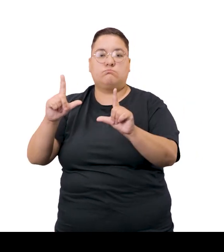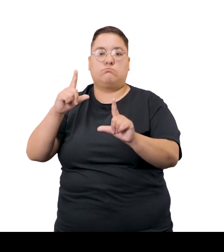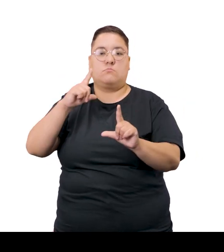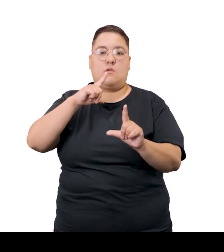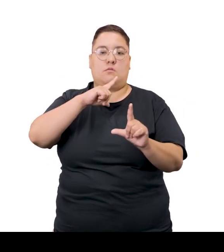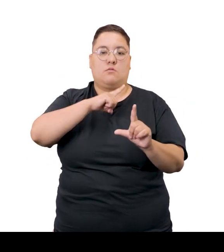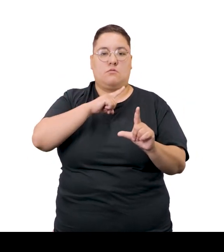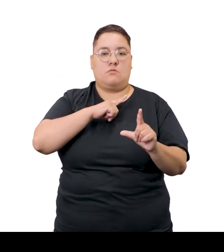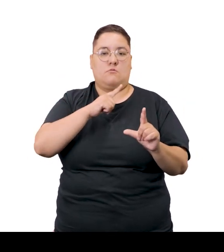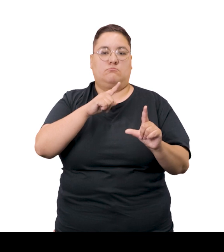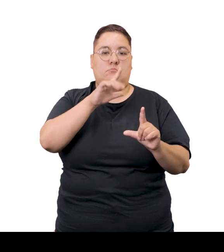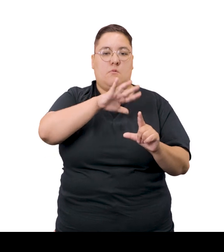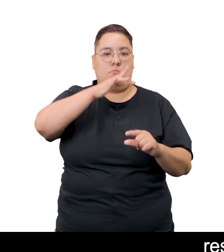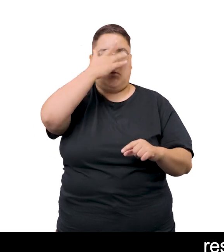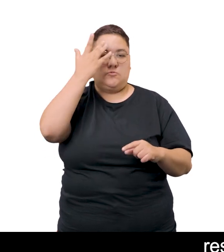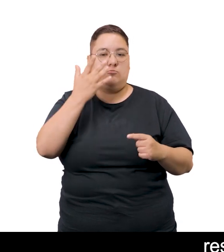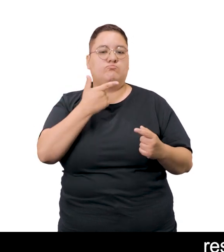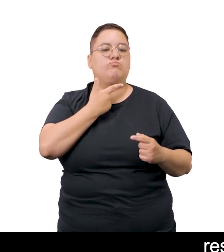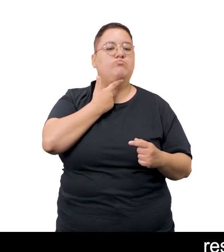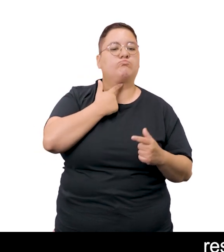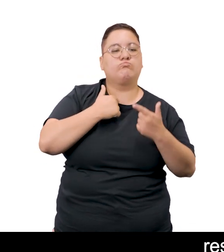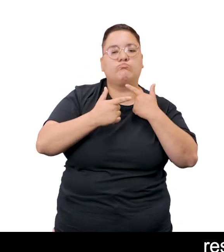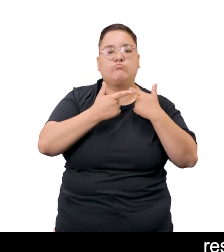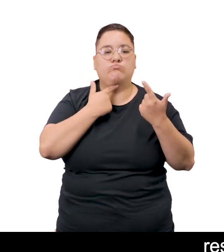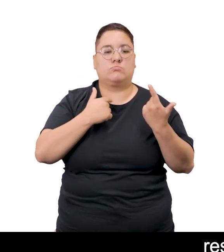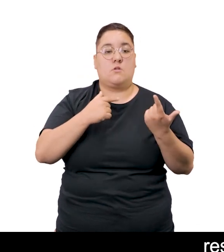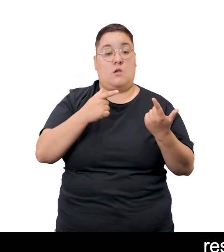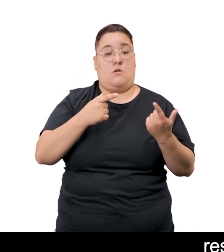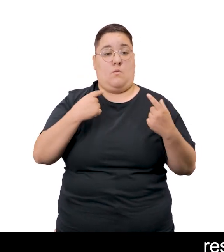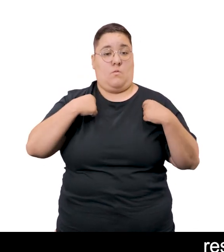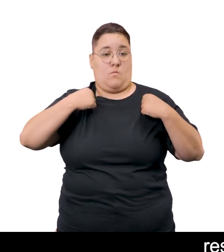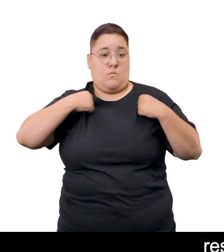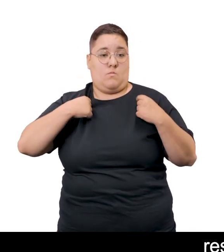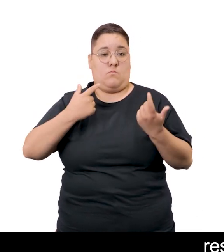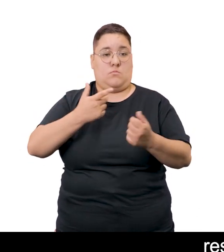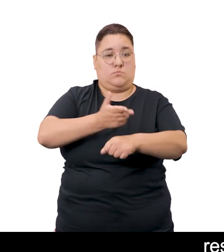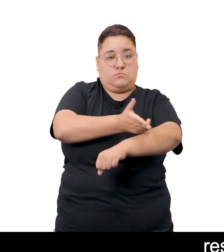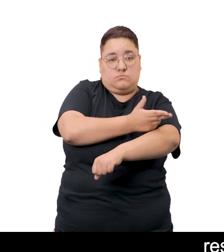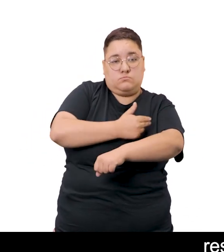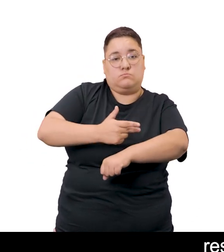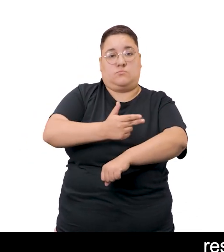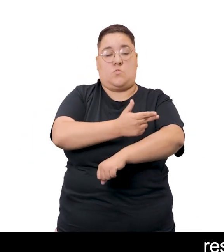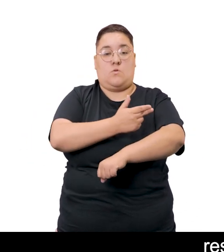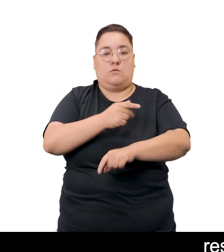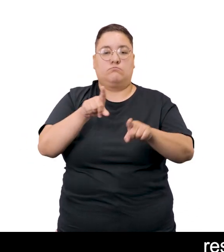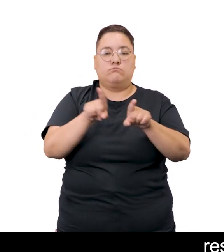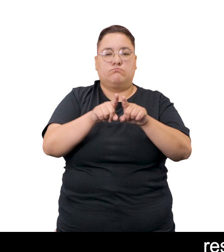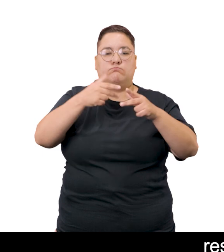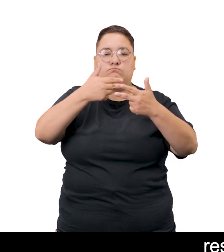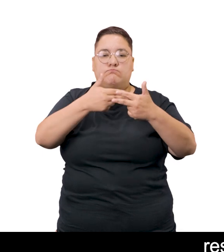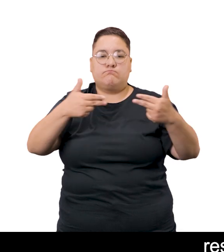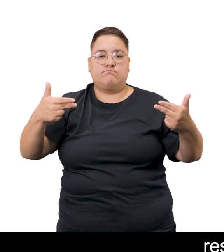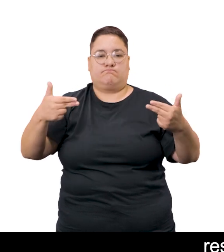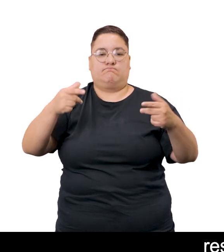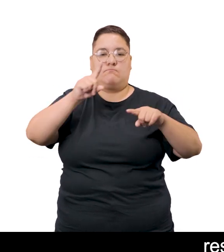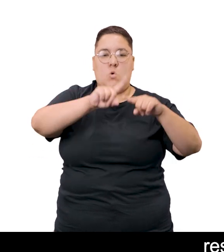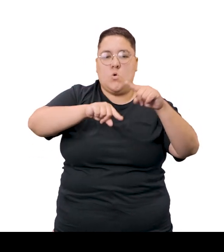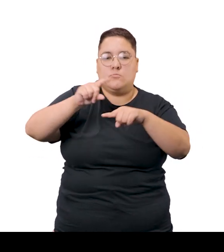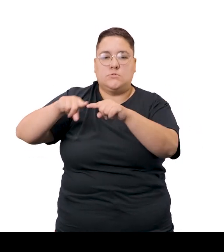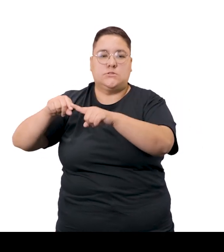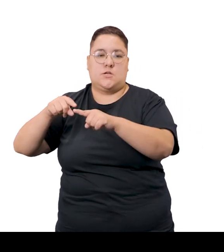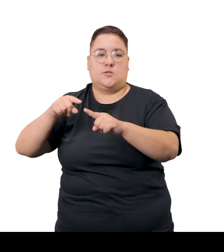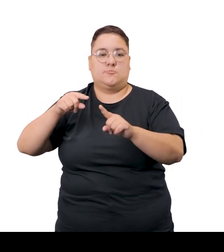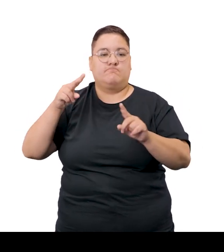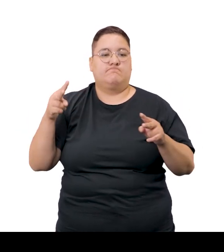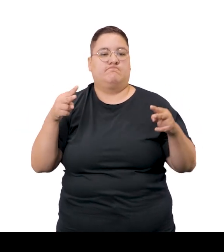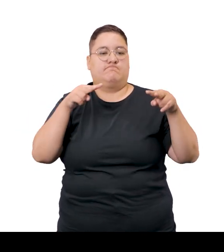revelam seus espaços de fetiche, ressaltam suas tatuagens, vestuários e todo o universo de objetos e signos que